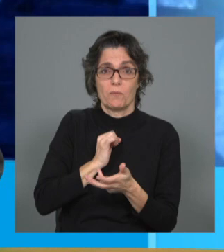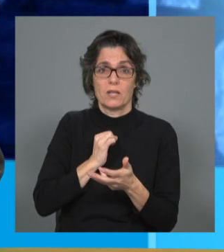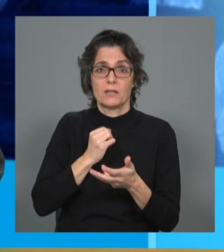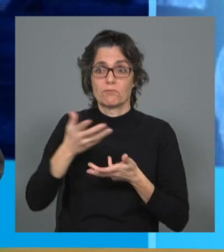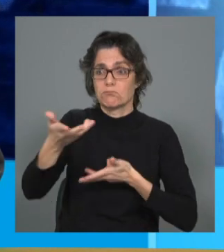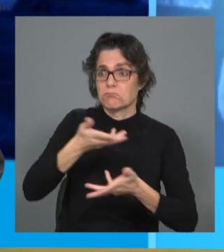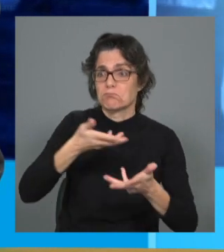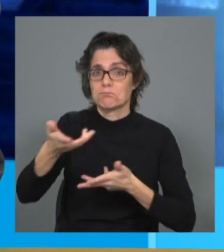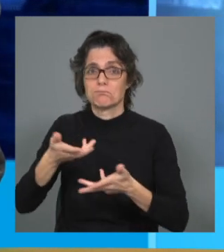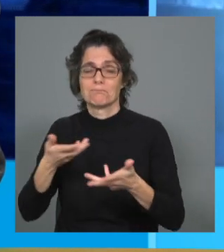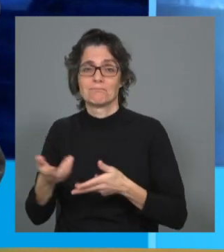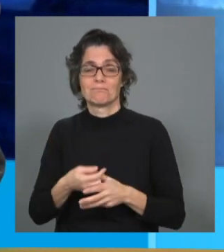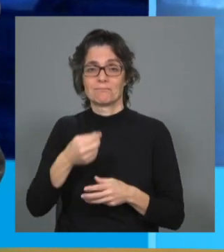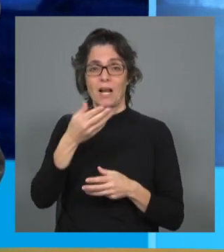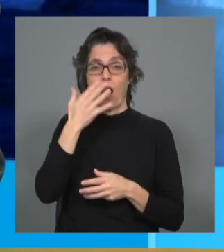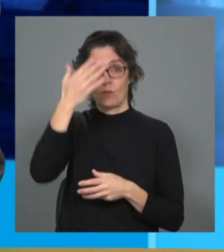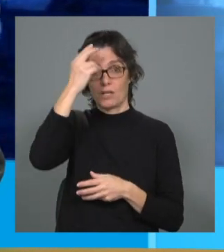aulas em História